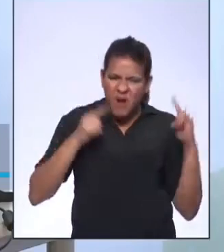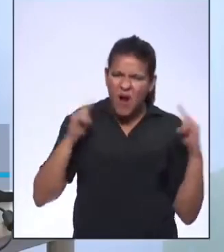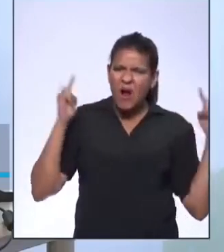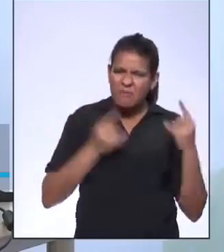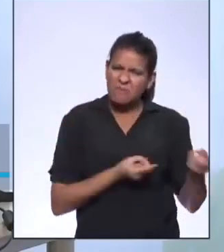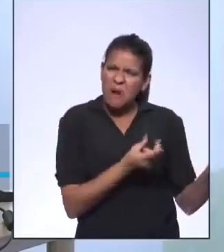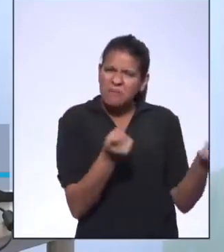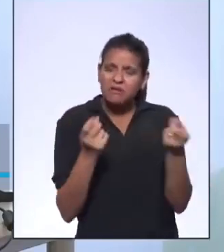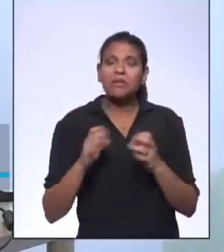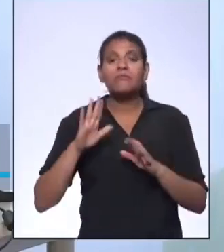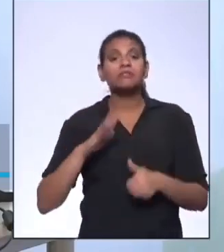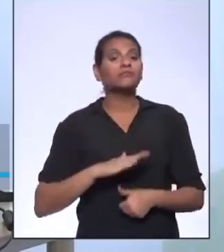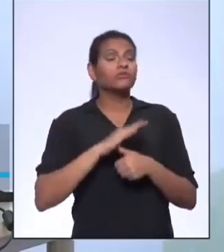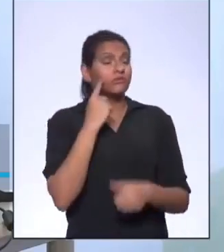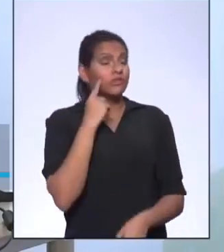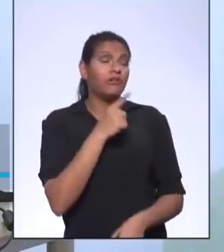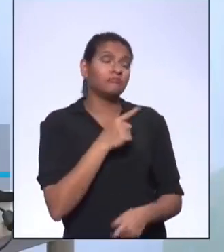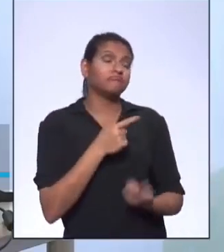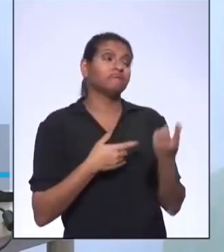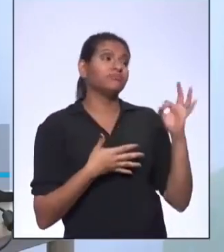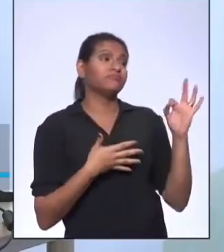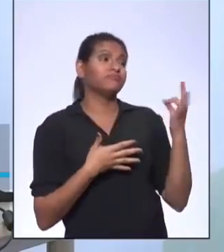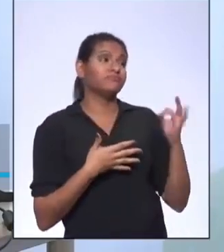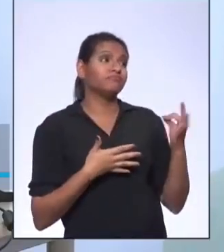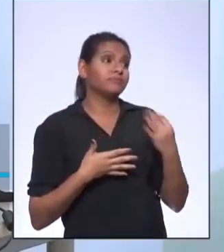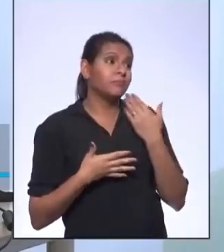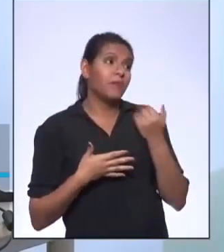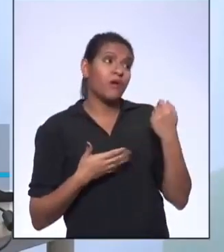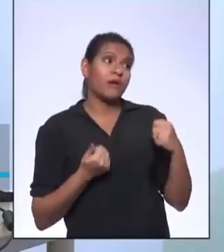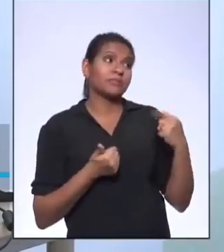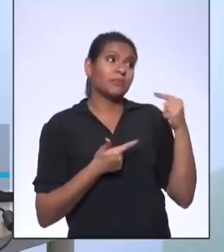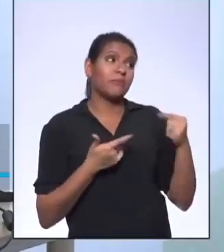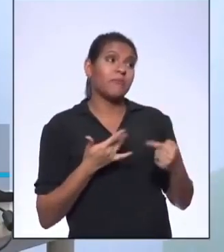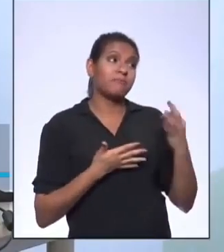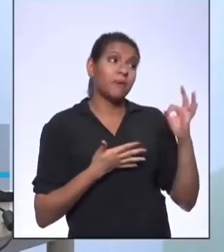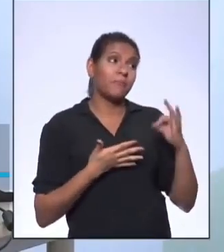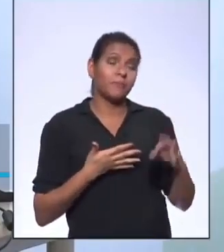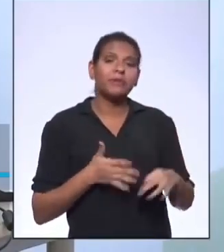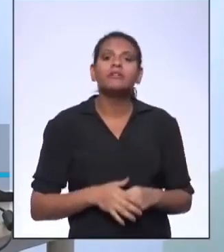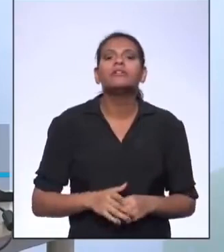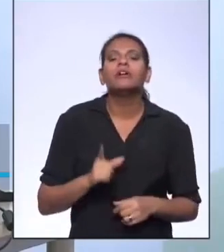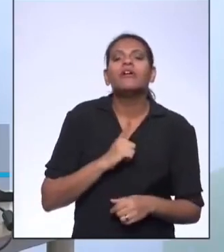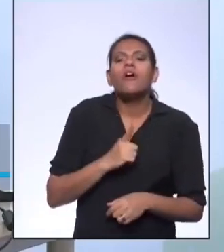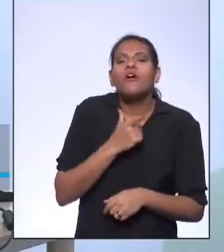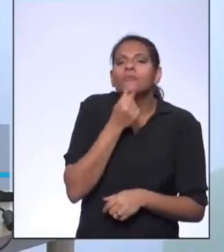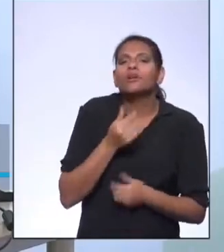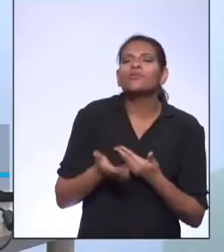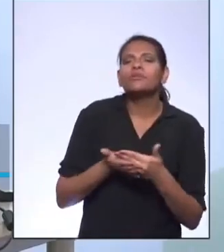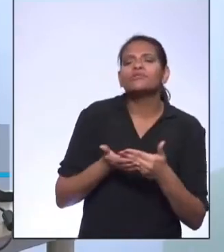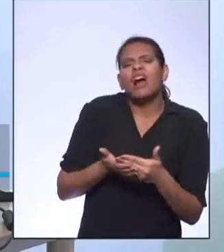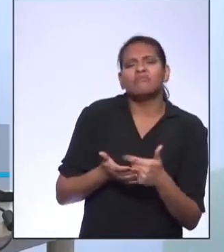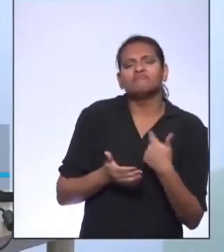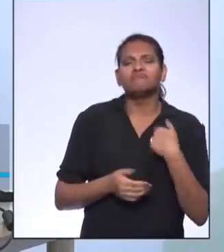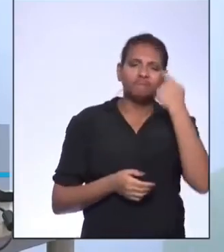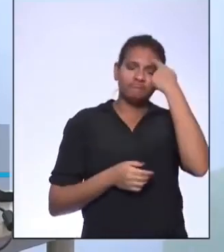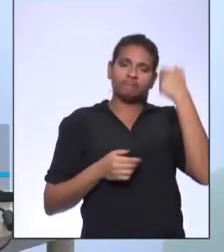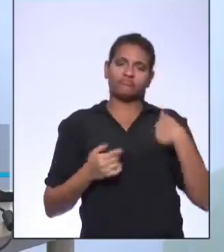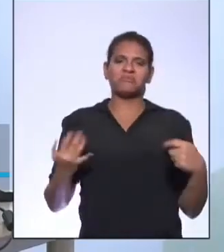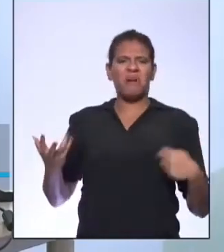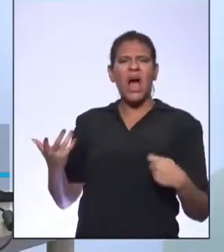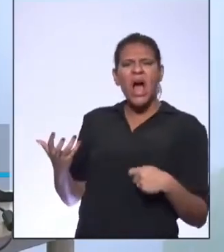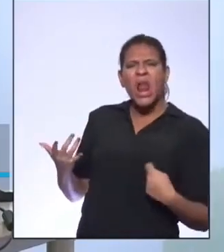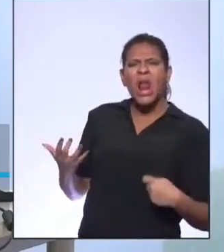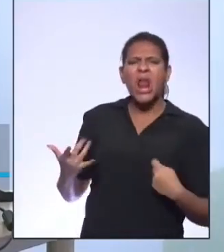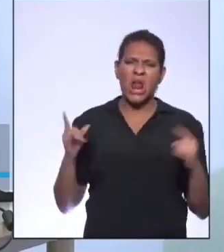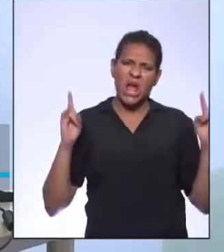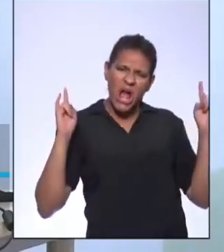do que tinha melhorar, o que não tinha. E quando ele foi fazer o CD dele de música solo, né, que ele foi fazer um CD de guitarra, um CD